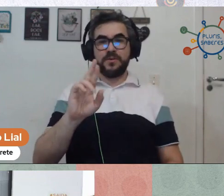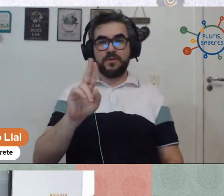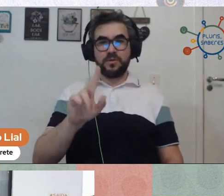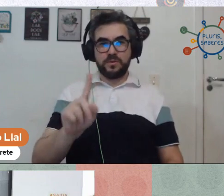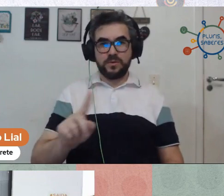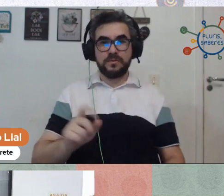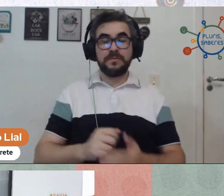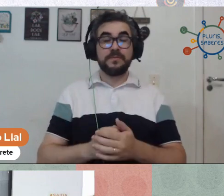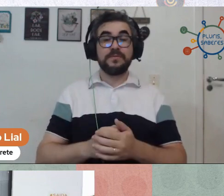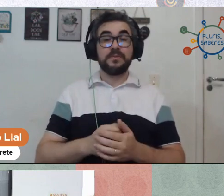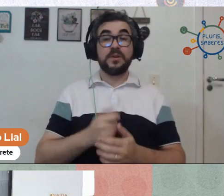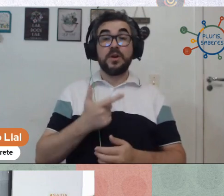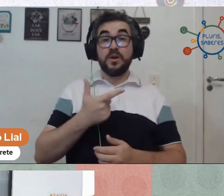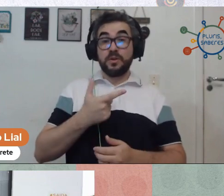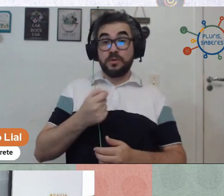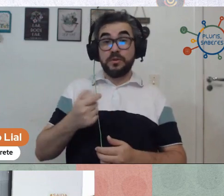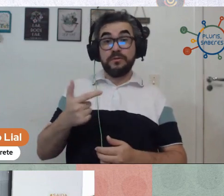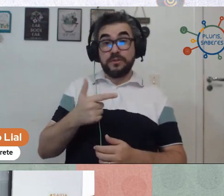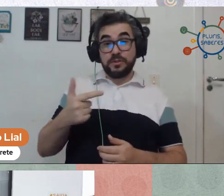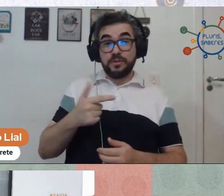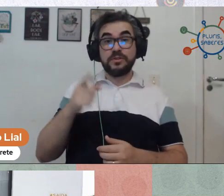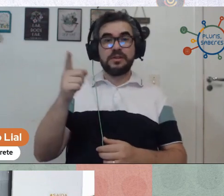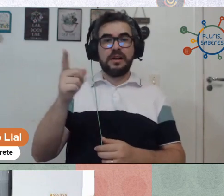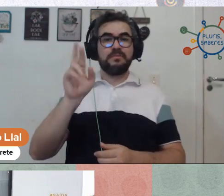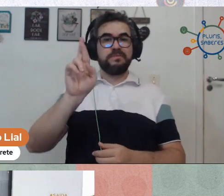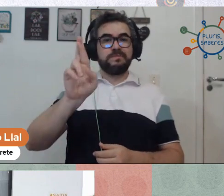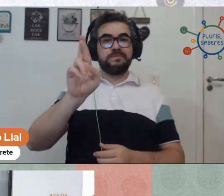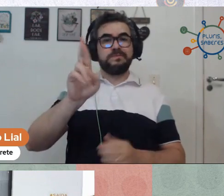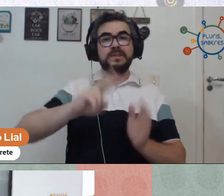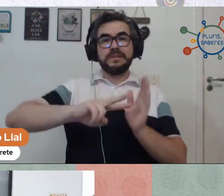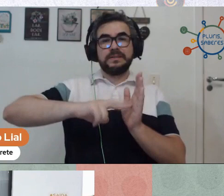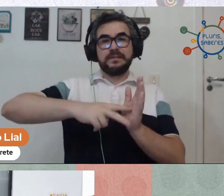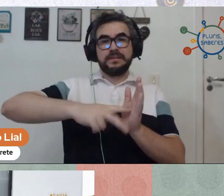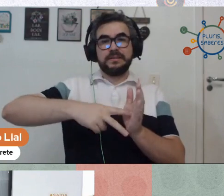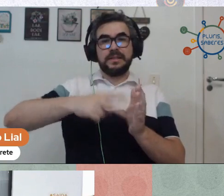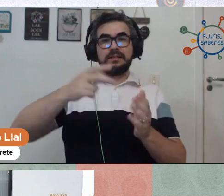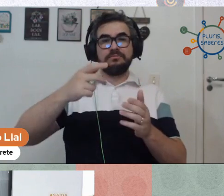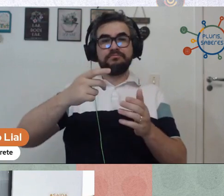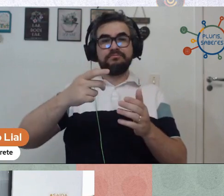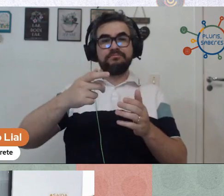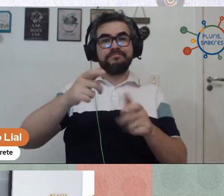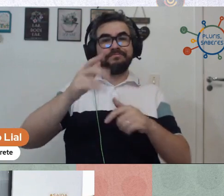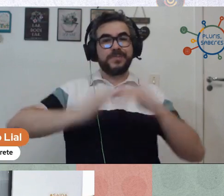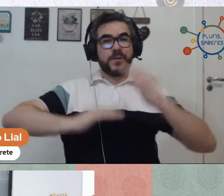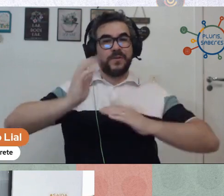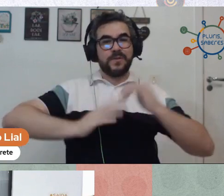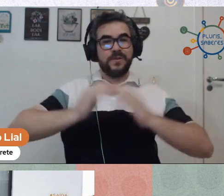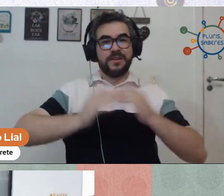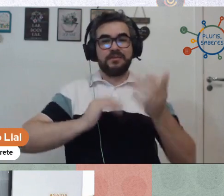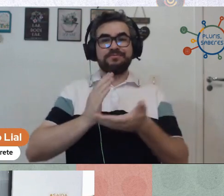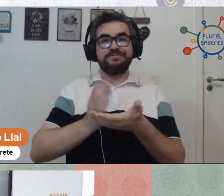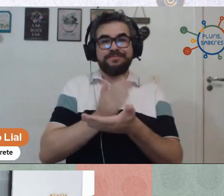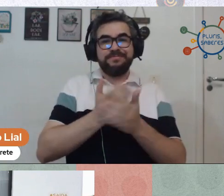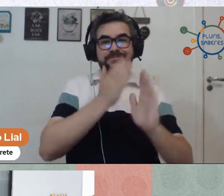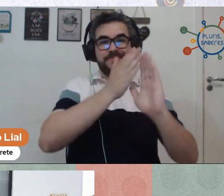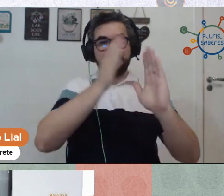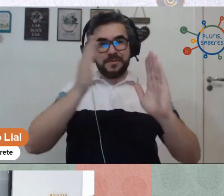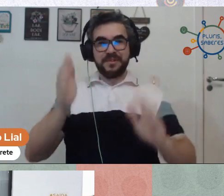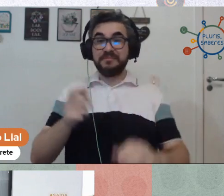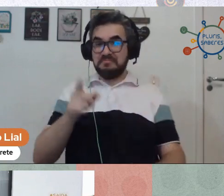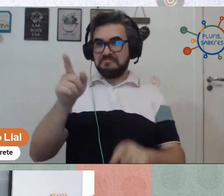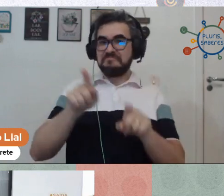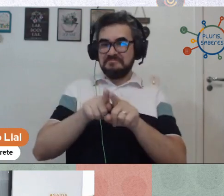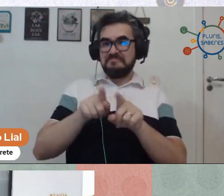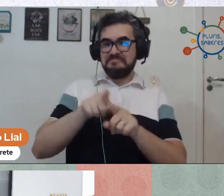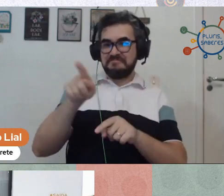na gestão dos sindicatos bibliotecários do estado do Rio de Janeiro, ainda é militante, hein, Magda? E desde 2000,